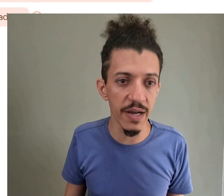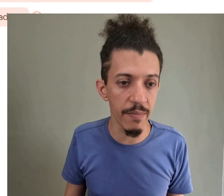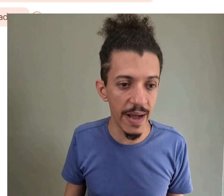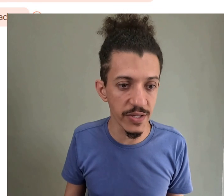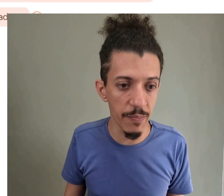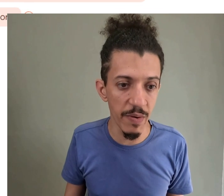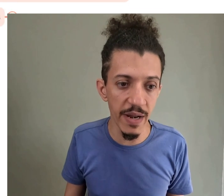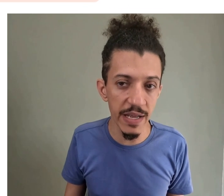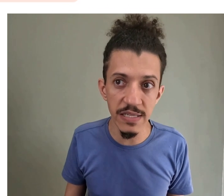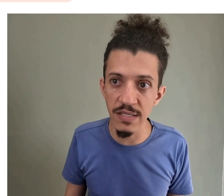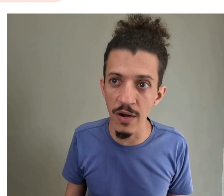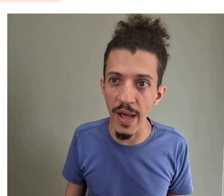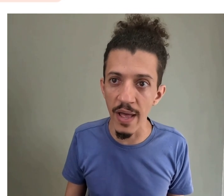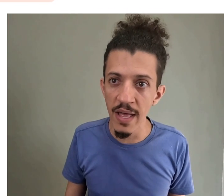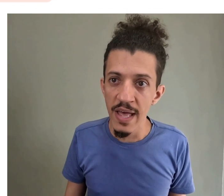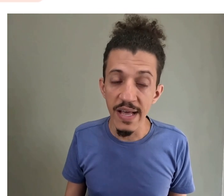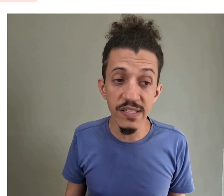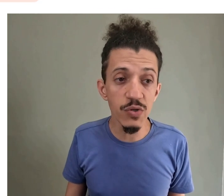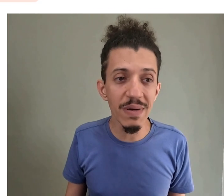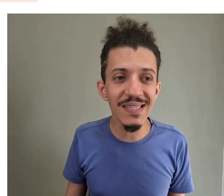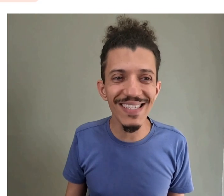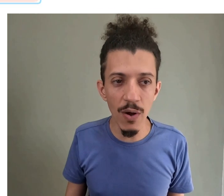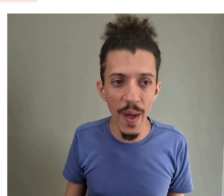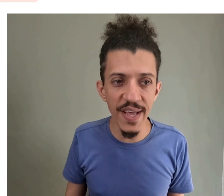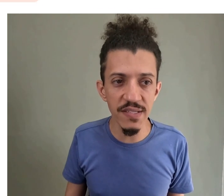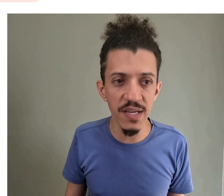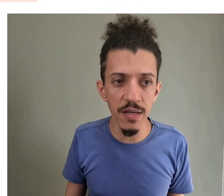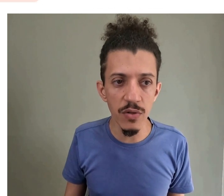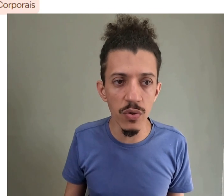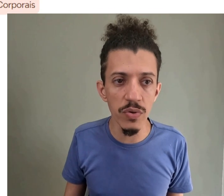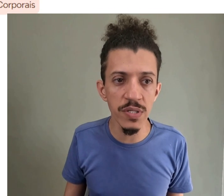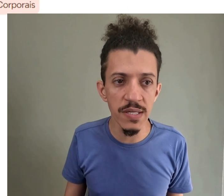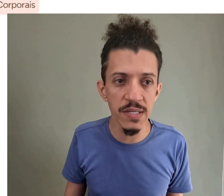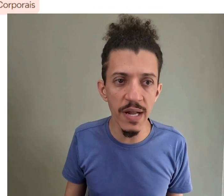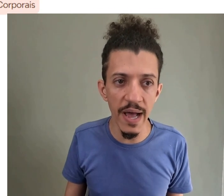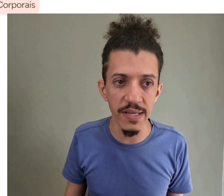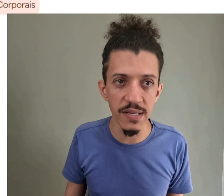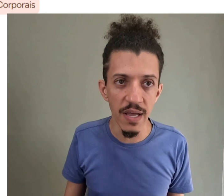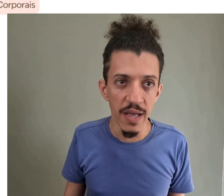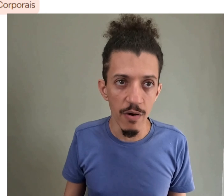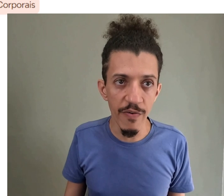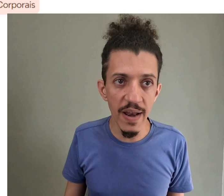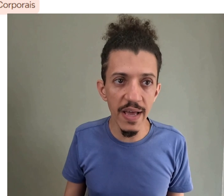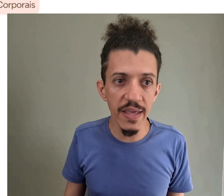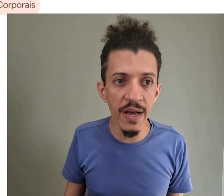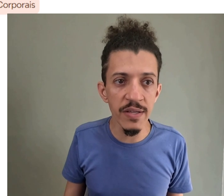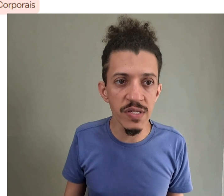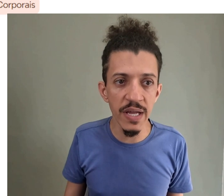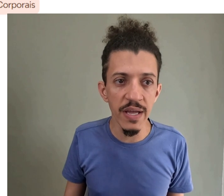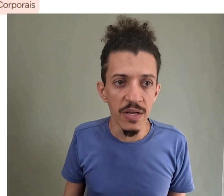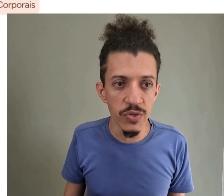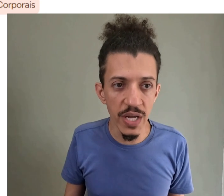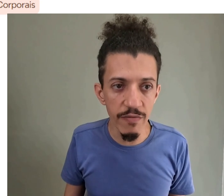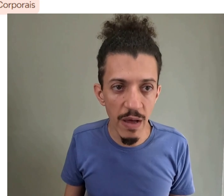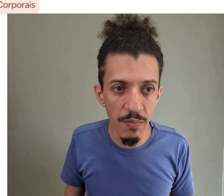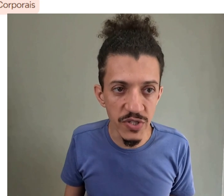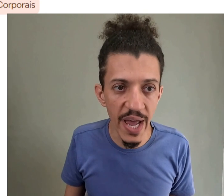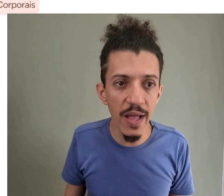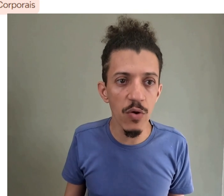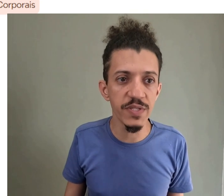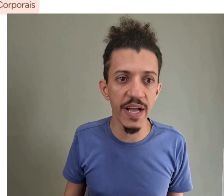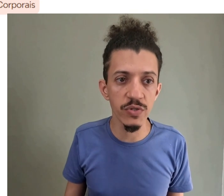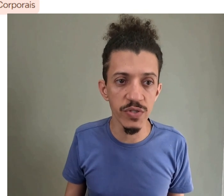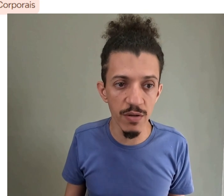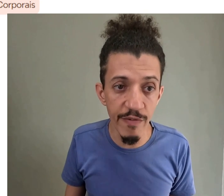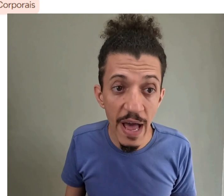da gramática. A primeira questão é, existe uma sequência dos sinais. Eu falei aqui antes, né? Sujeito, verbo,